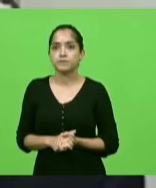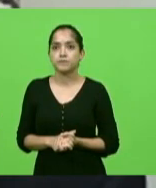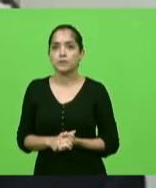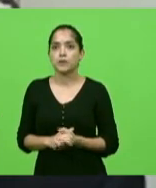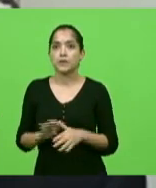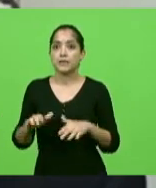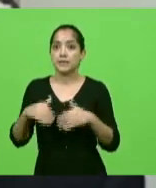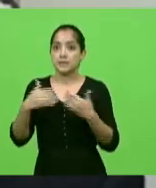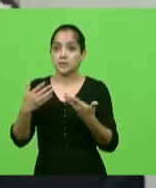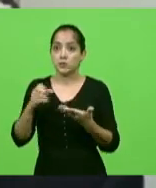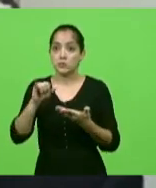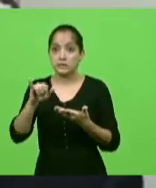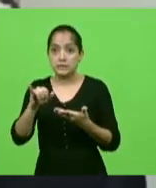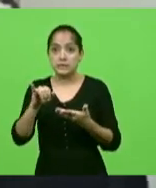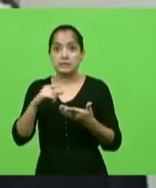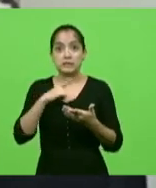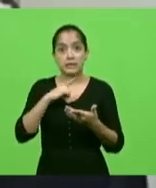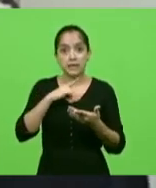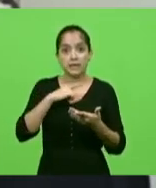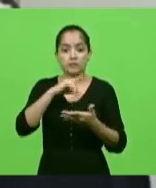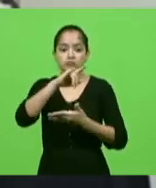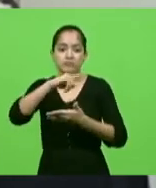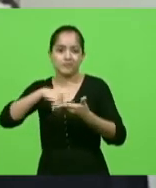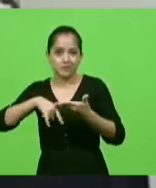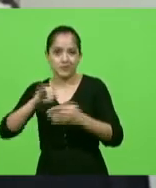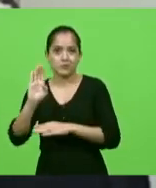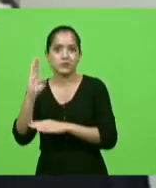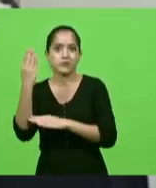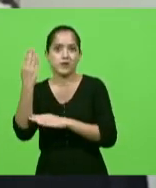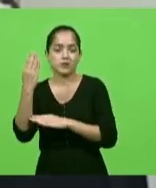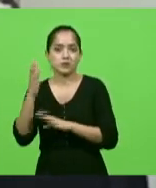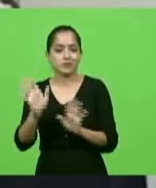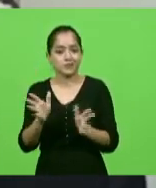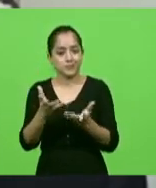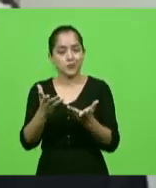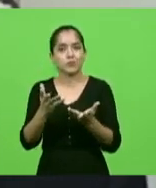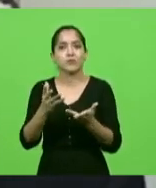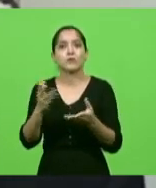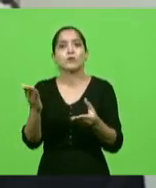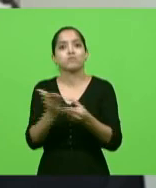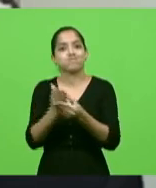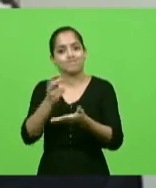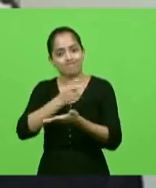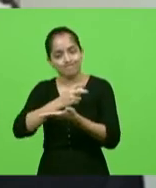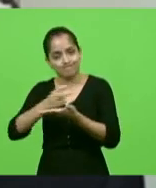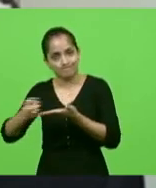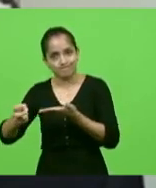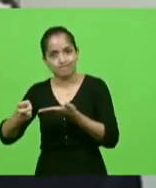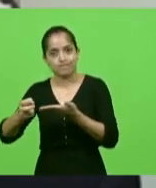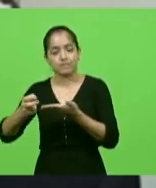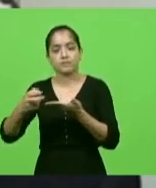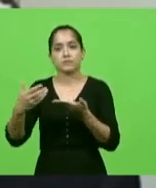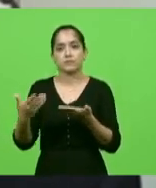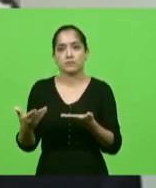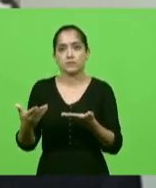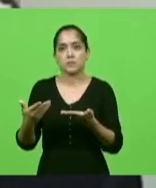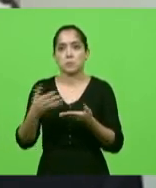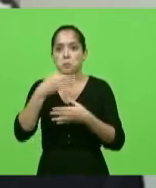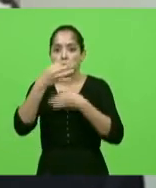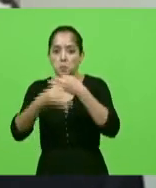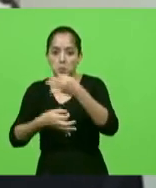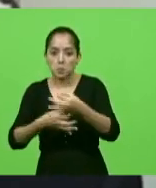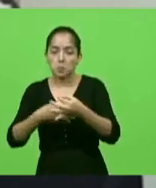Então se ocorreu alguma coisa foi com documentos fraudados e promover o impeachment por presunção não por